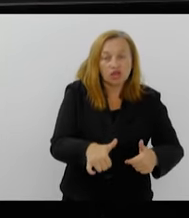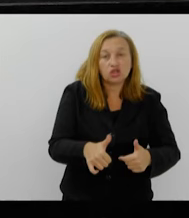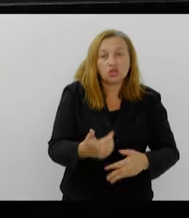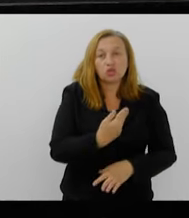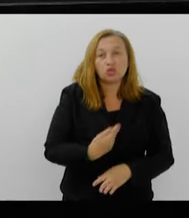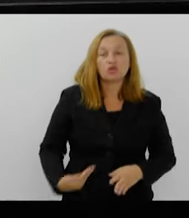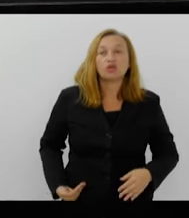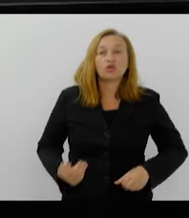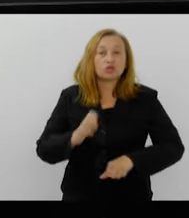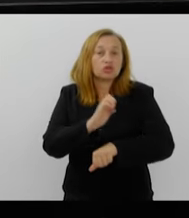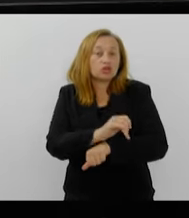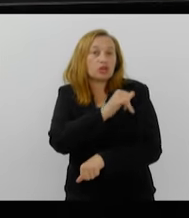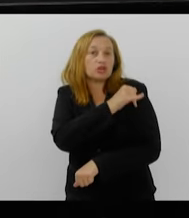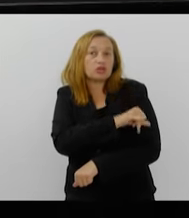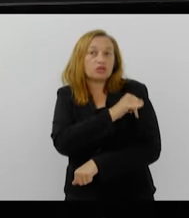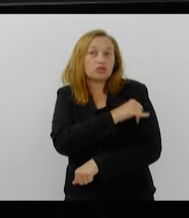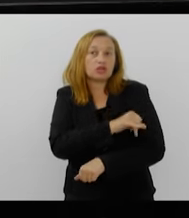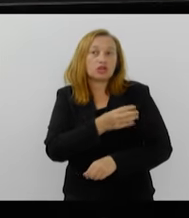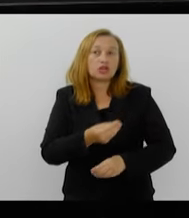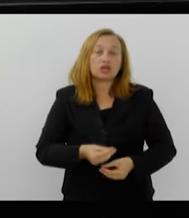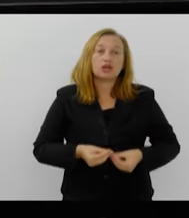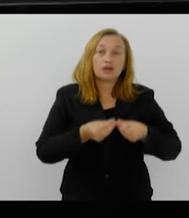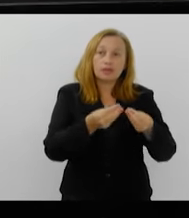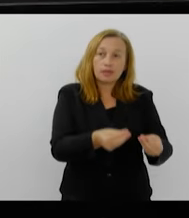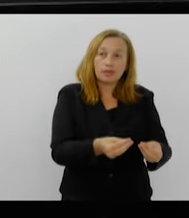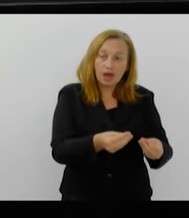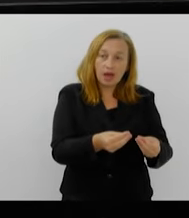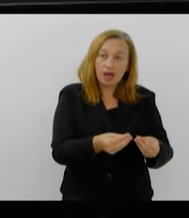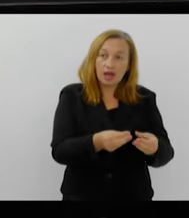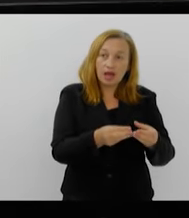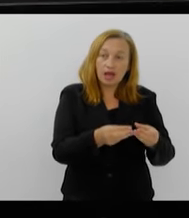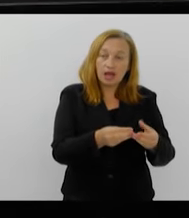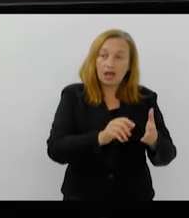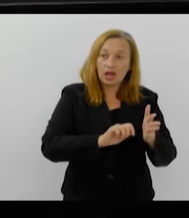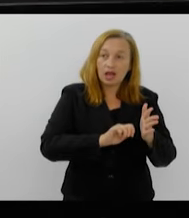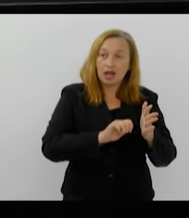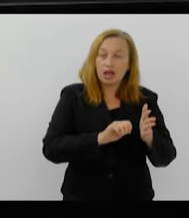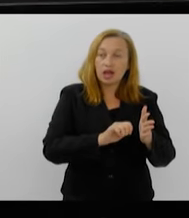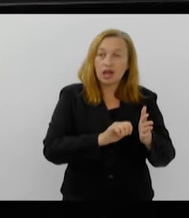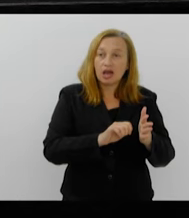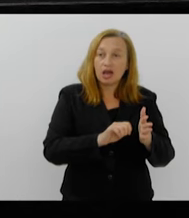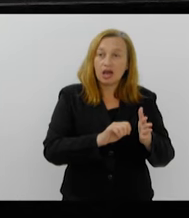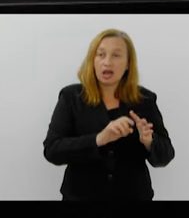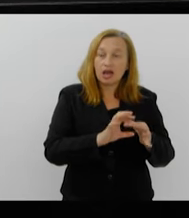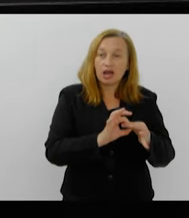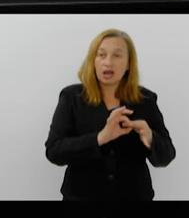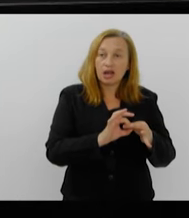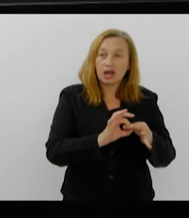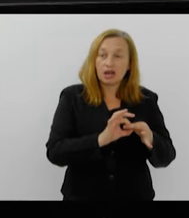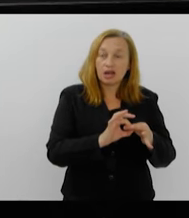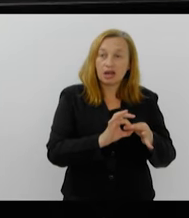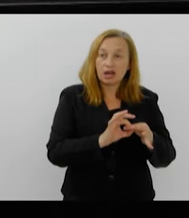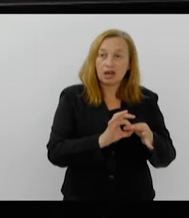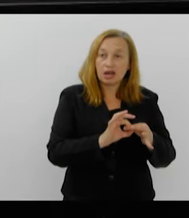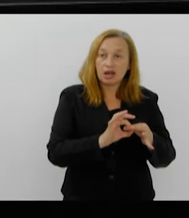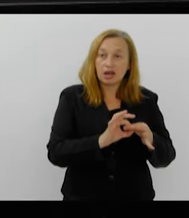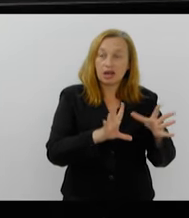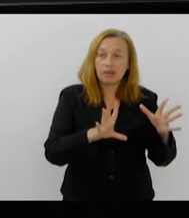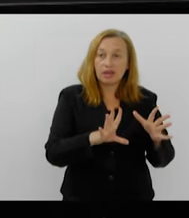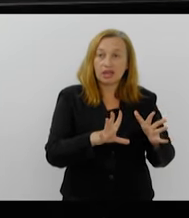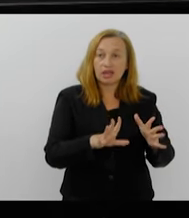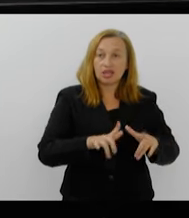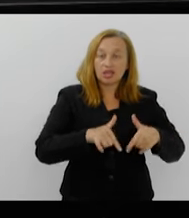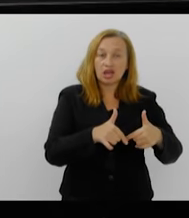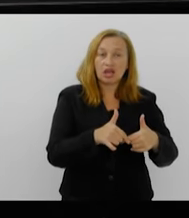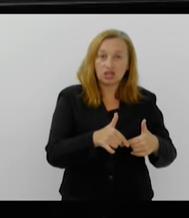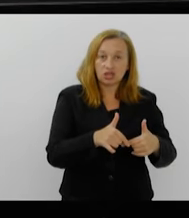de Janeiro e dar a chave do último do cofre do Estado do Rio de Janeiro. Como se isso